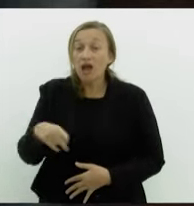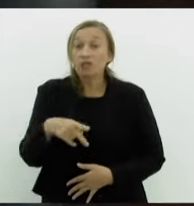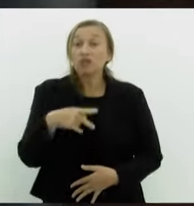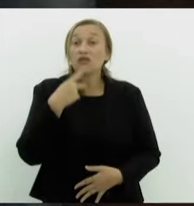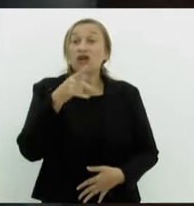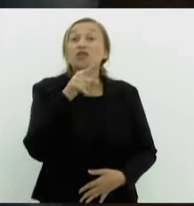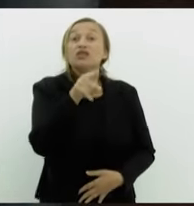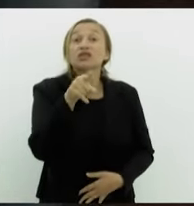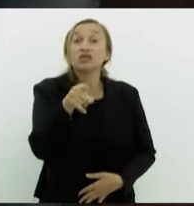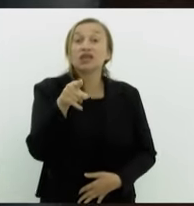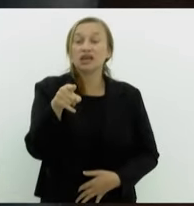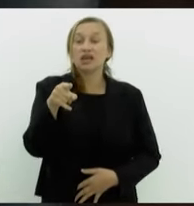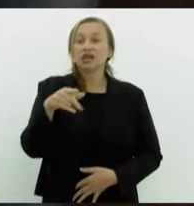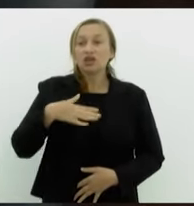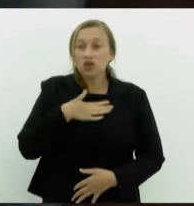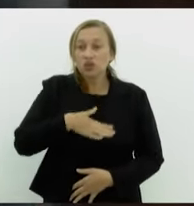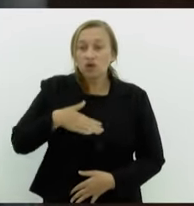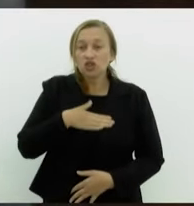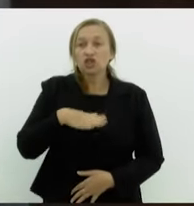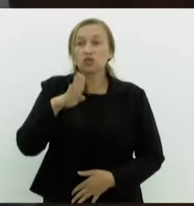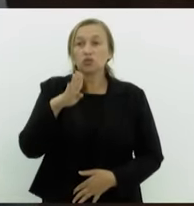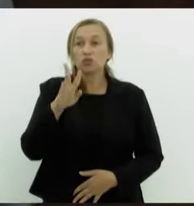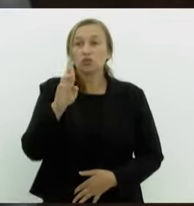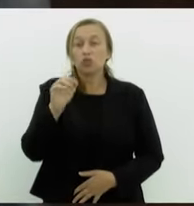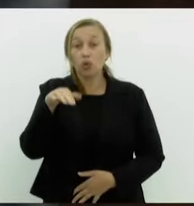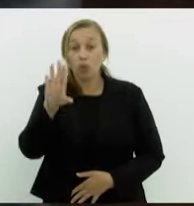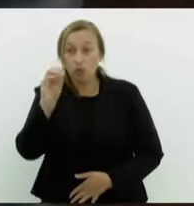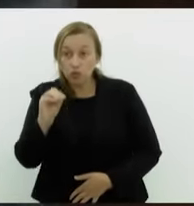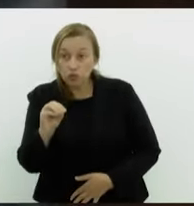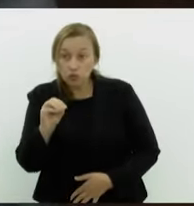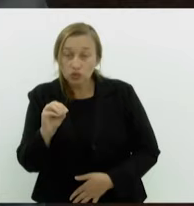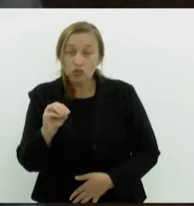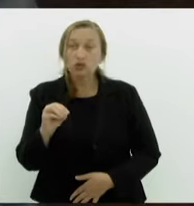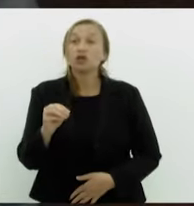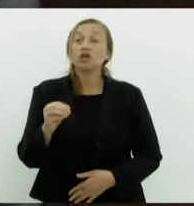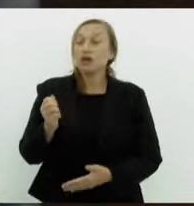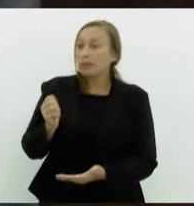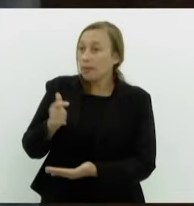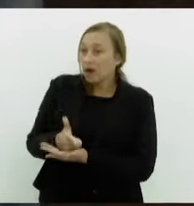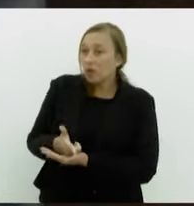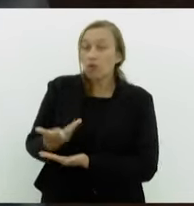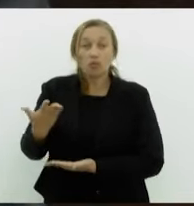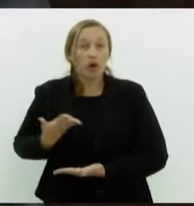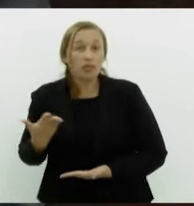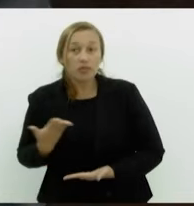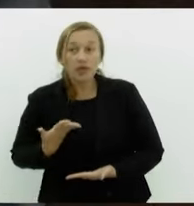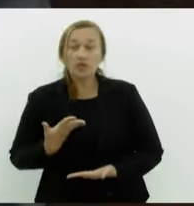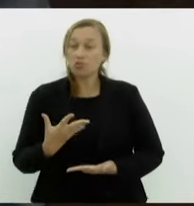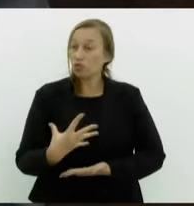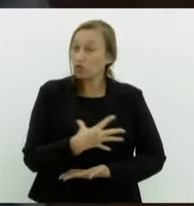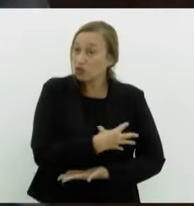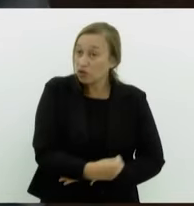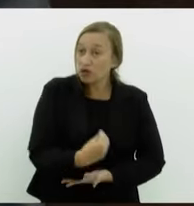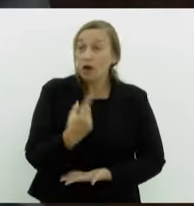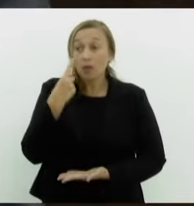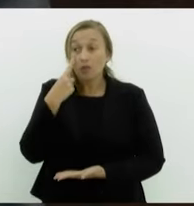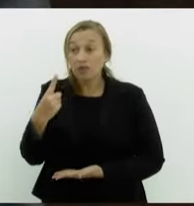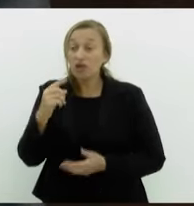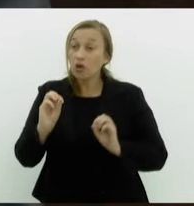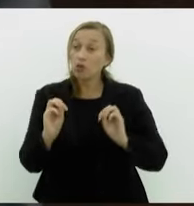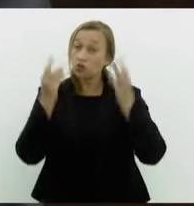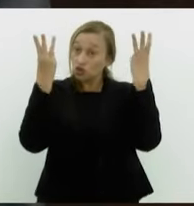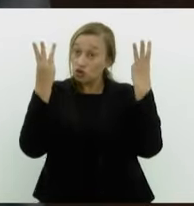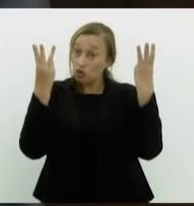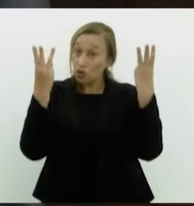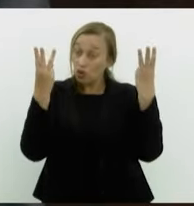fã do Bruno Mars, você que custeou para um filho, para um parente, para um amigo, ter a possibilidade de assistir um show